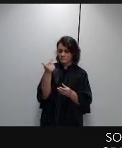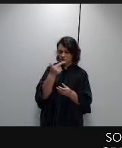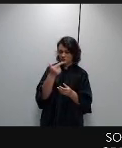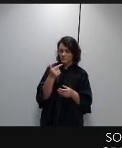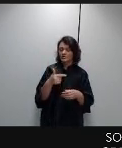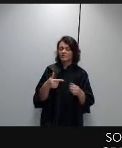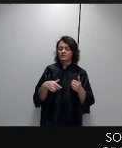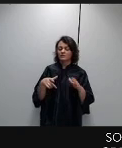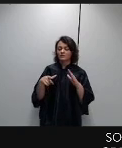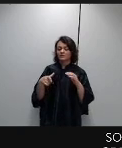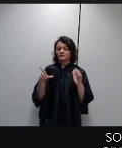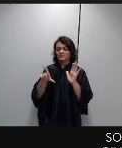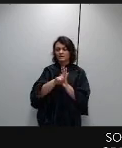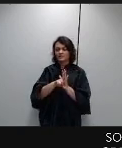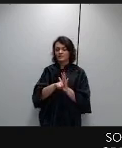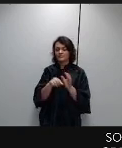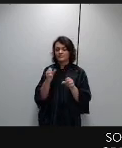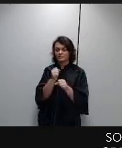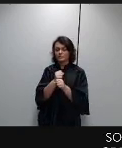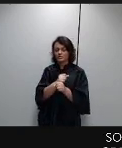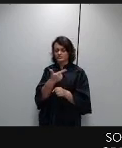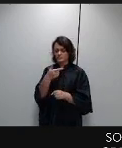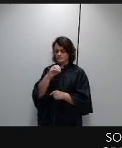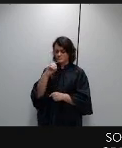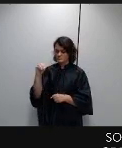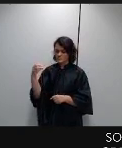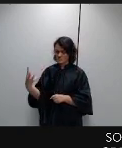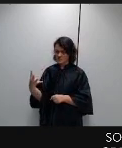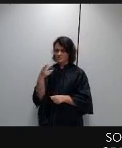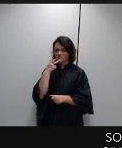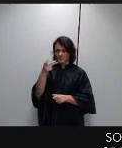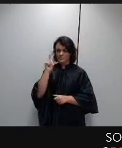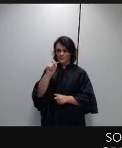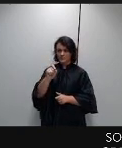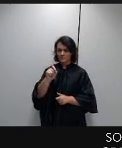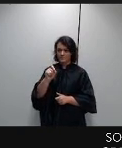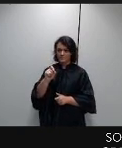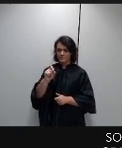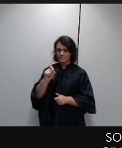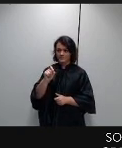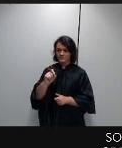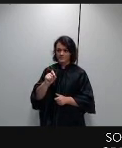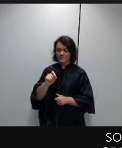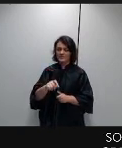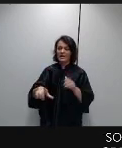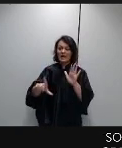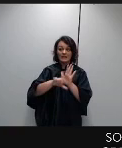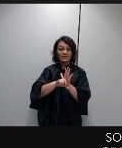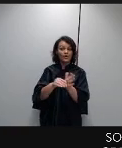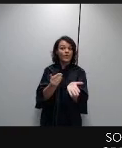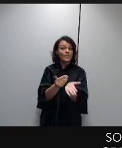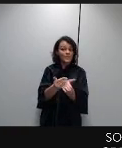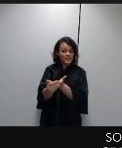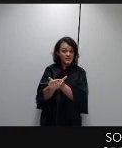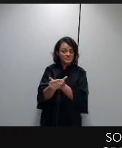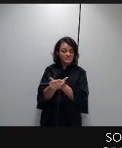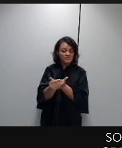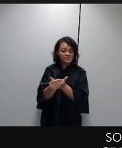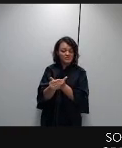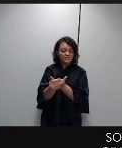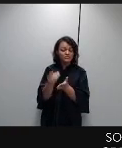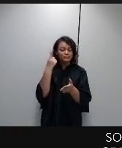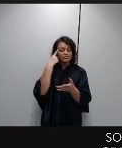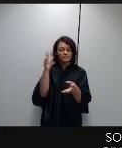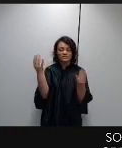de 2004 que regula a matéria diz o seguinte esta lei entra em vigor na data da sua publicação